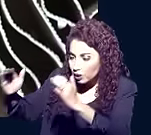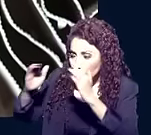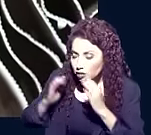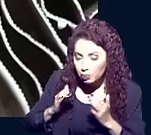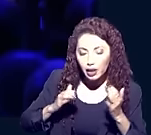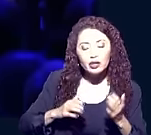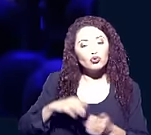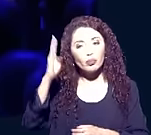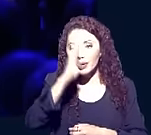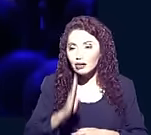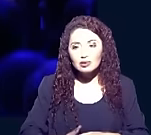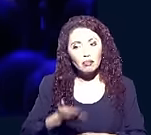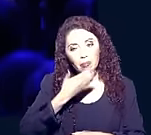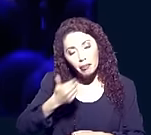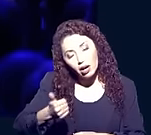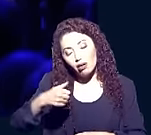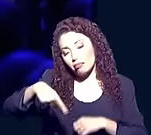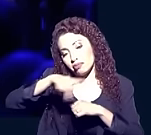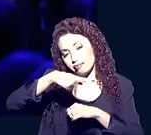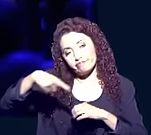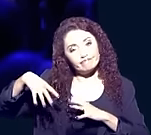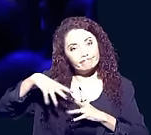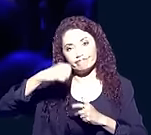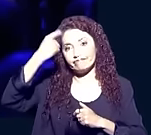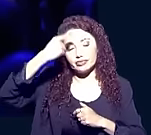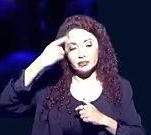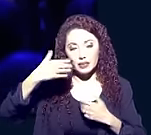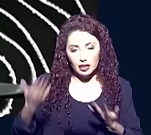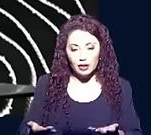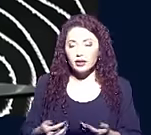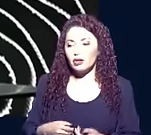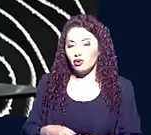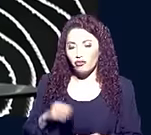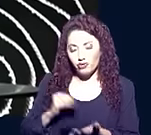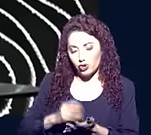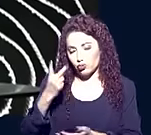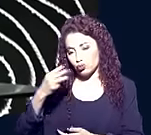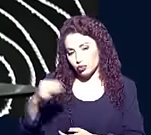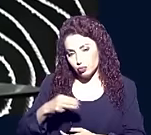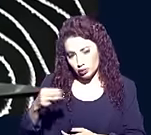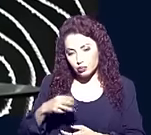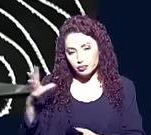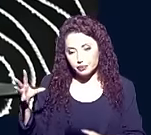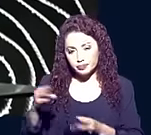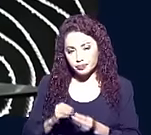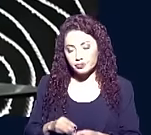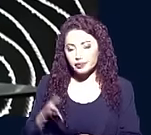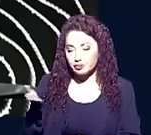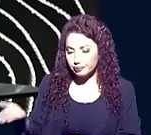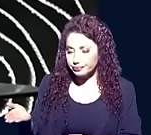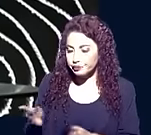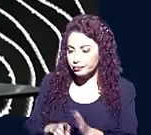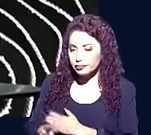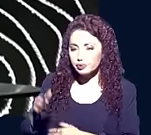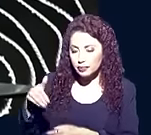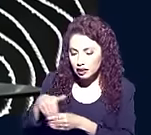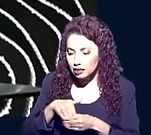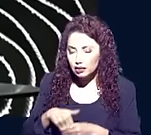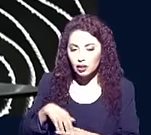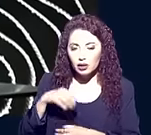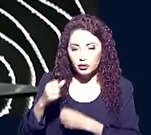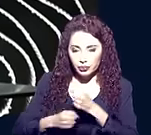2 minutos pro final só algumas impressões rápidas do Senhor da sua do seu Faro do seu Tino político eleição de 2024